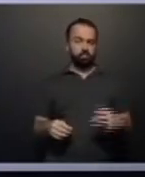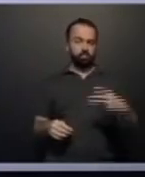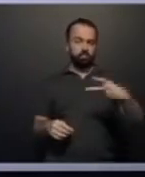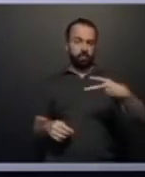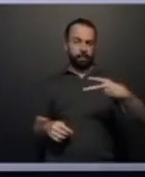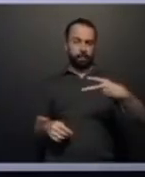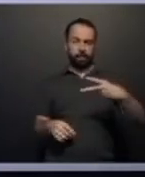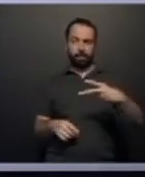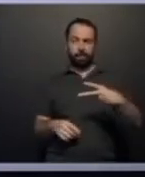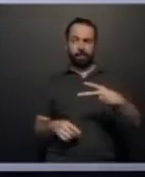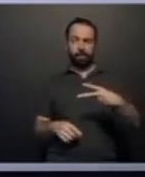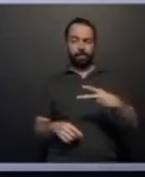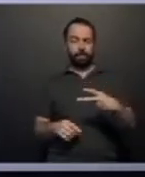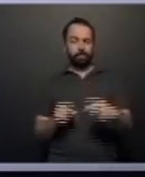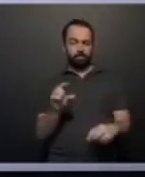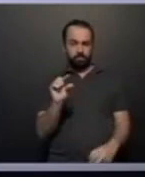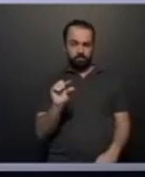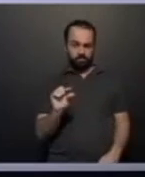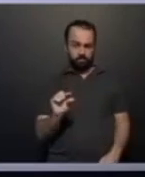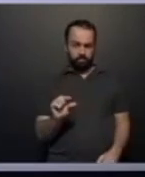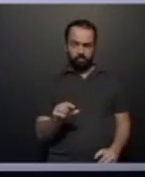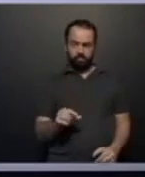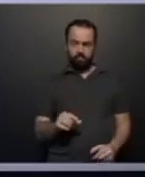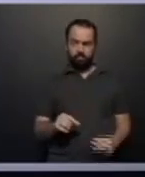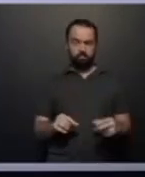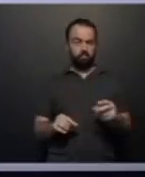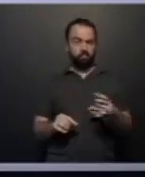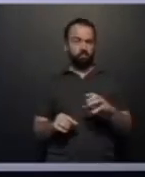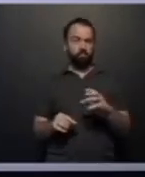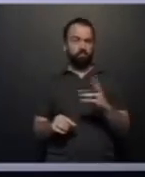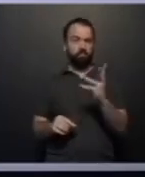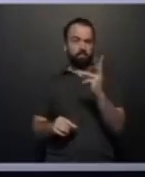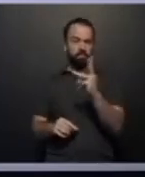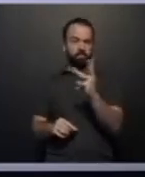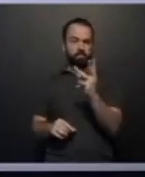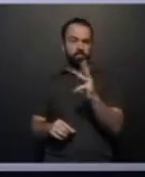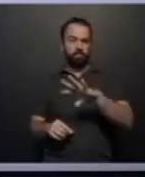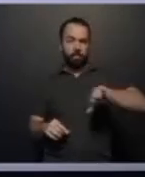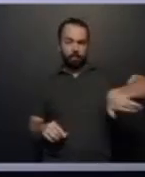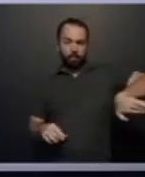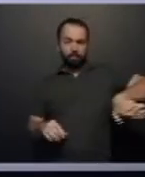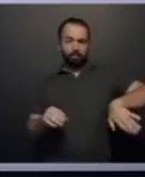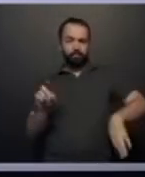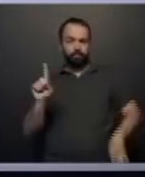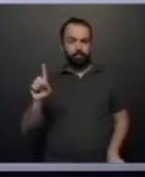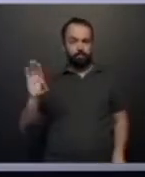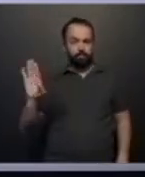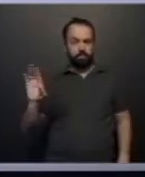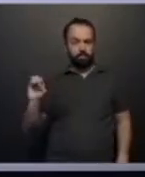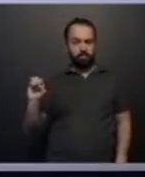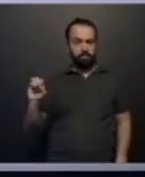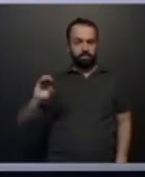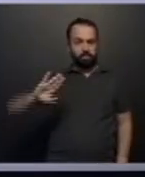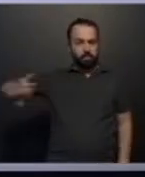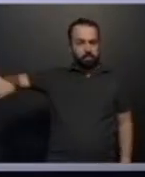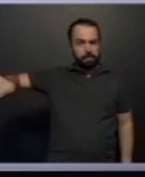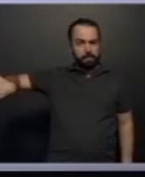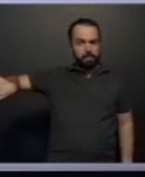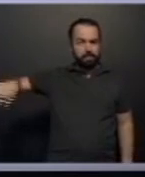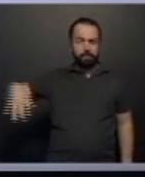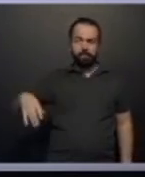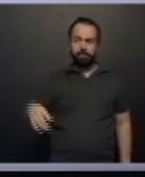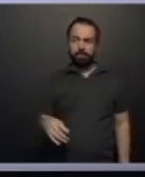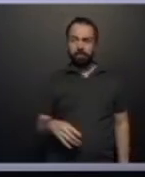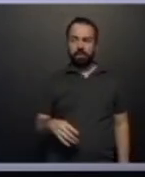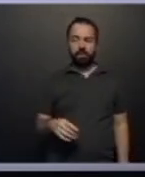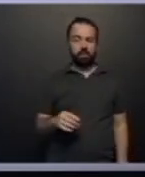está menor ou igual, nem o 3 e nem o 10 podem fazer parte desse conjunto. Olhem a